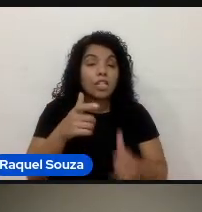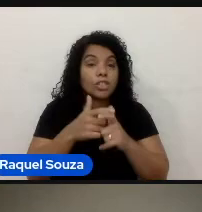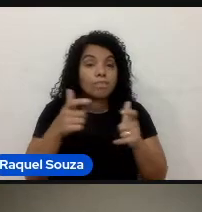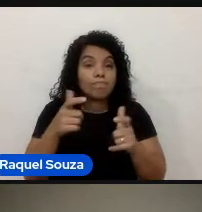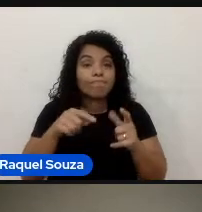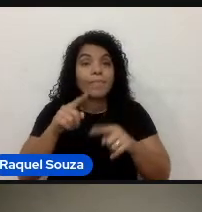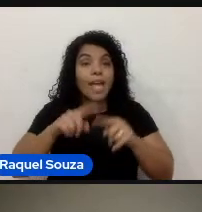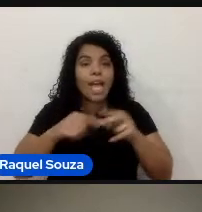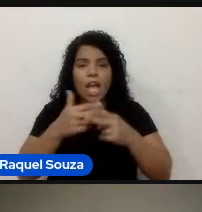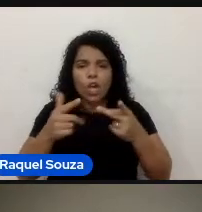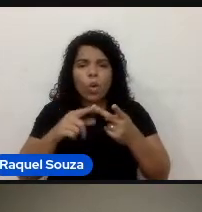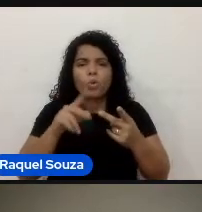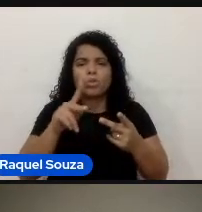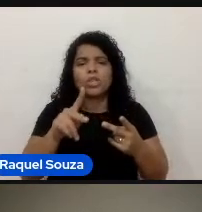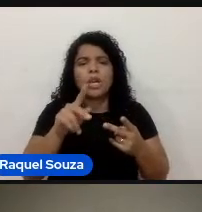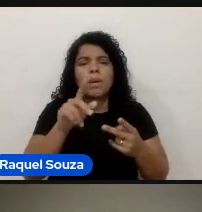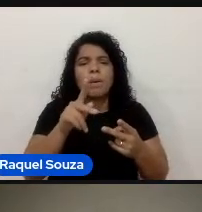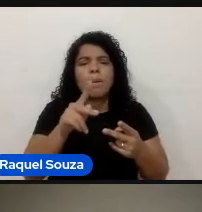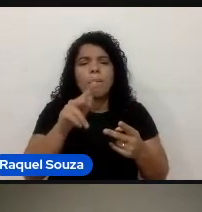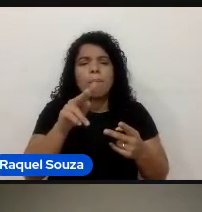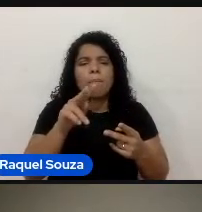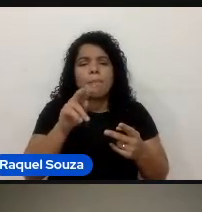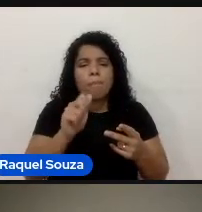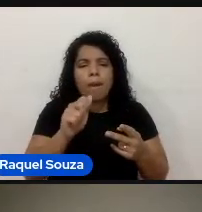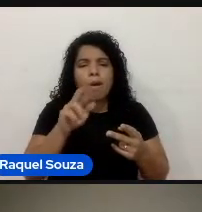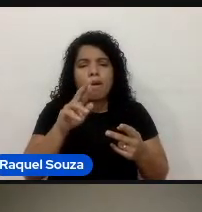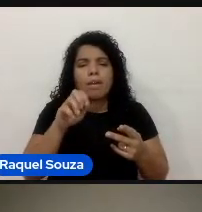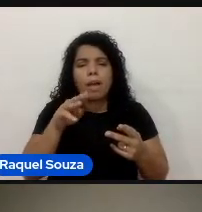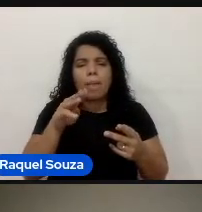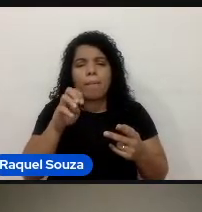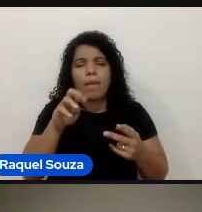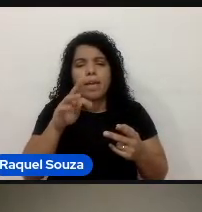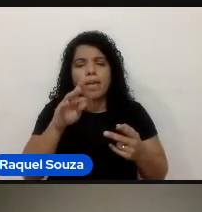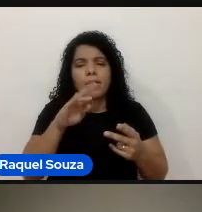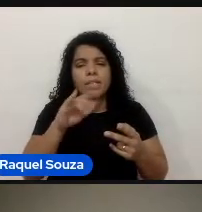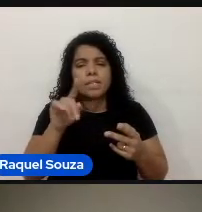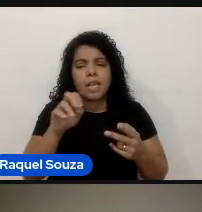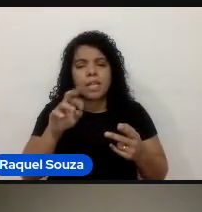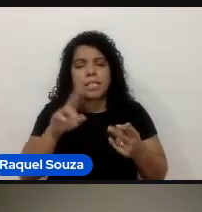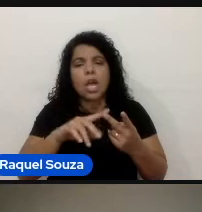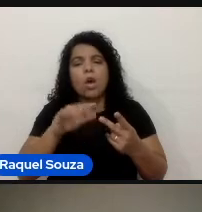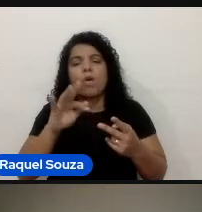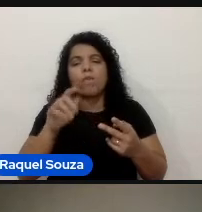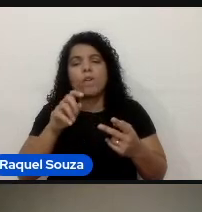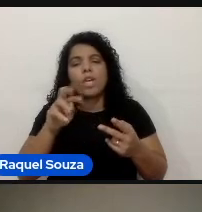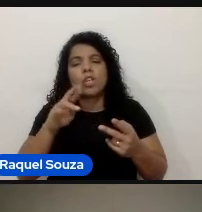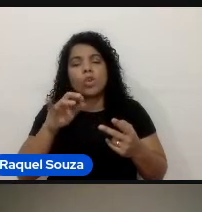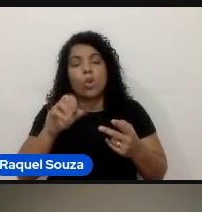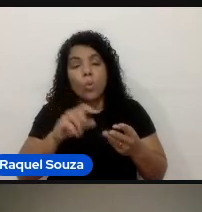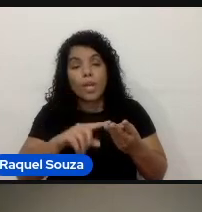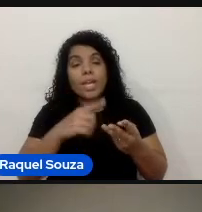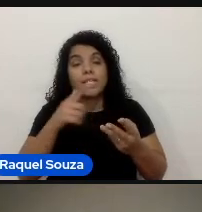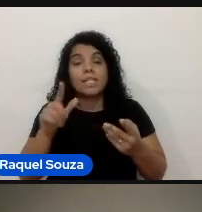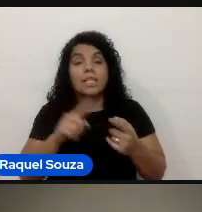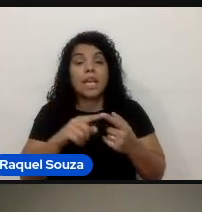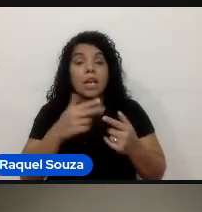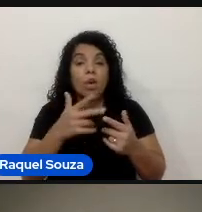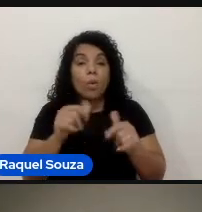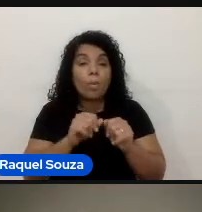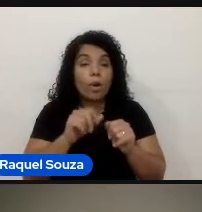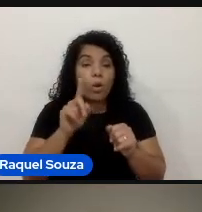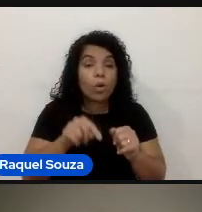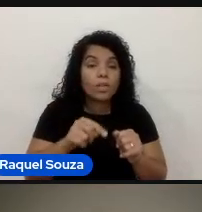de parametrização, de fixtures, tem muita coisa que você pode fazer. Uma coisa que o Jest não suporta, por exemplo, que sempre